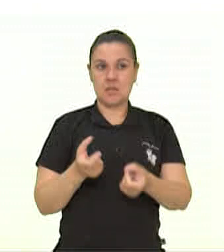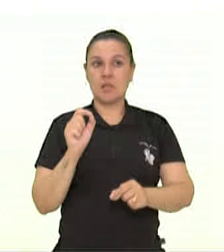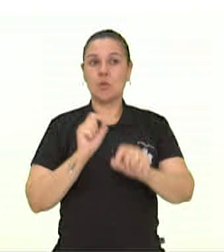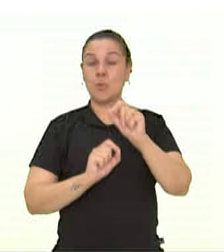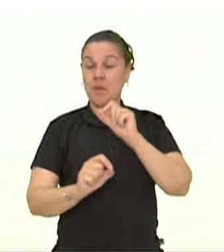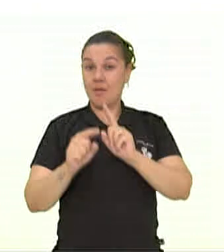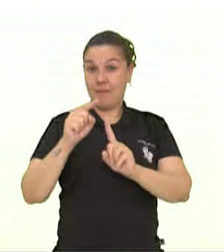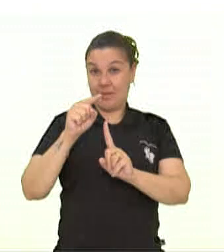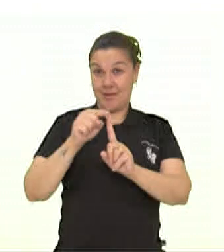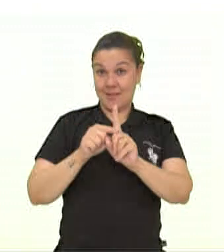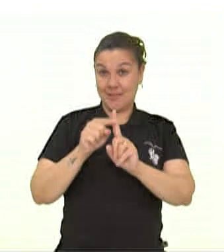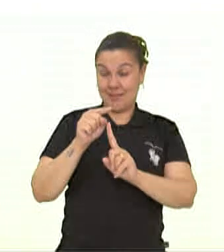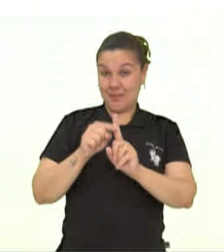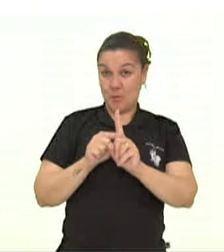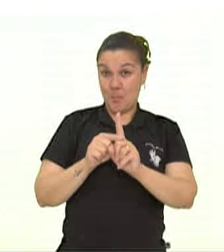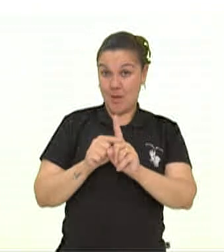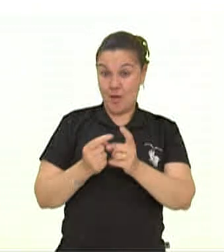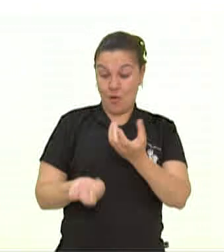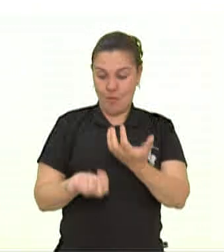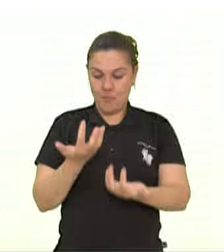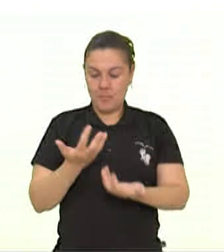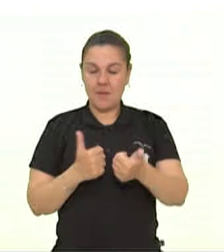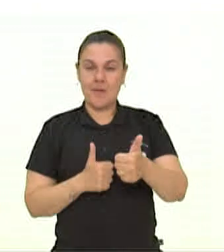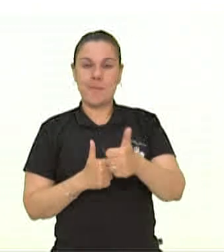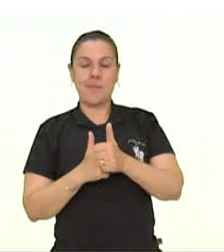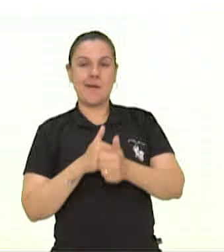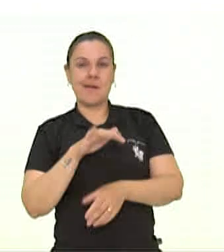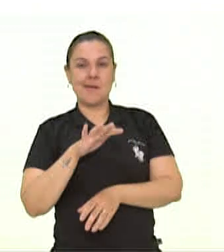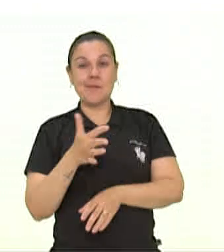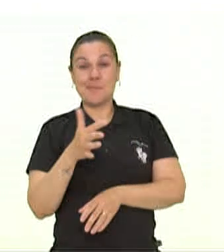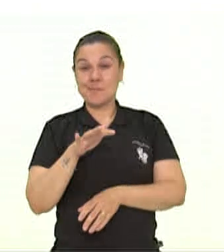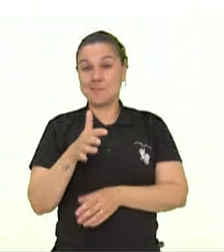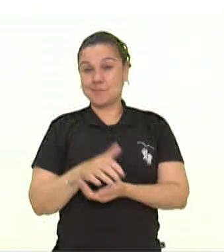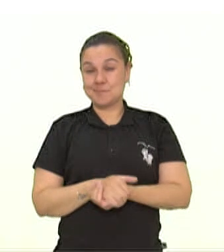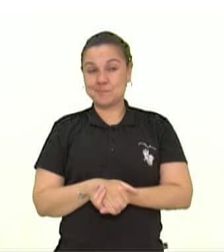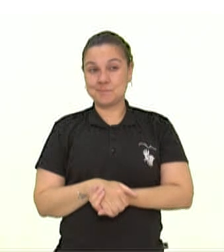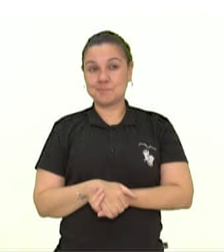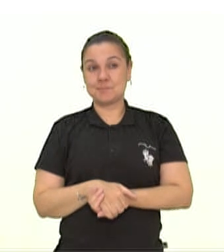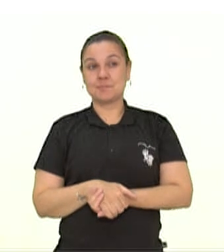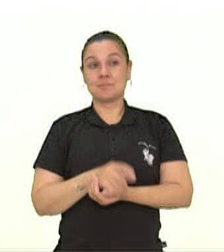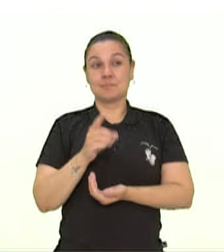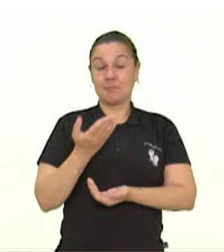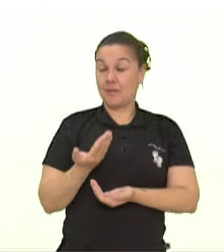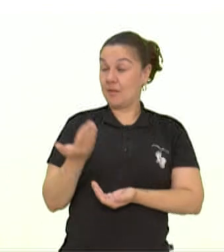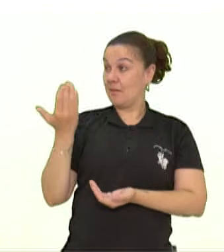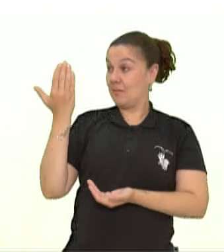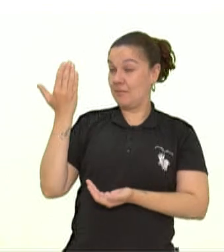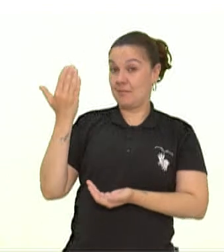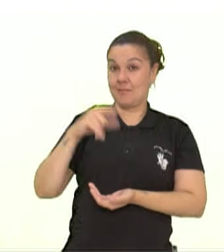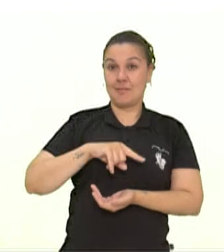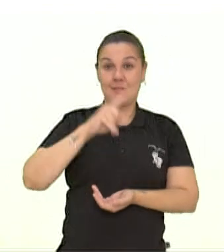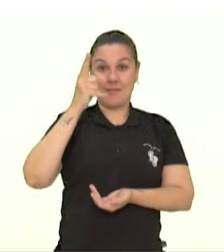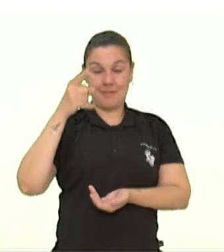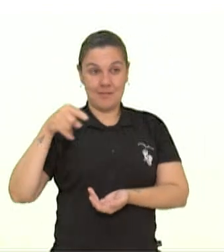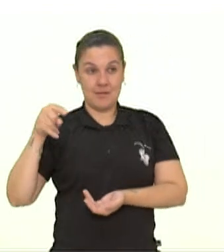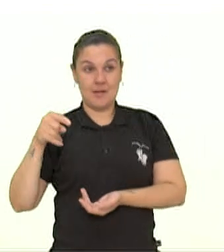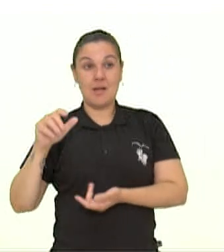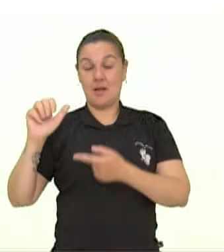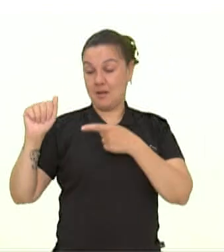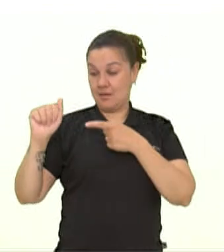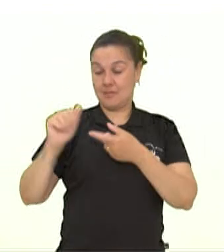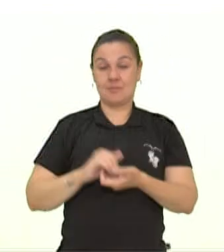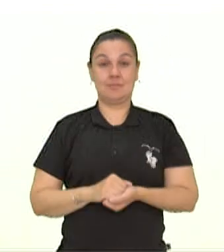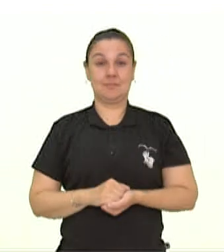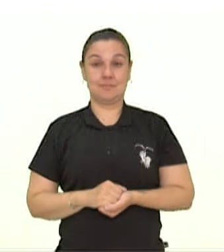que a temperatura da fornalha é aproximadamente... Pessoal, e aí ele te dá essas alternativas. Letra